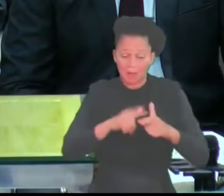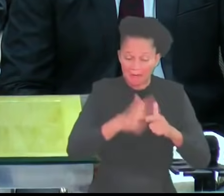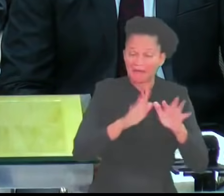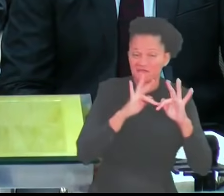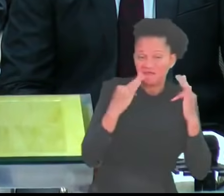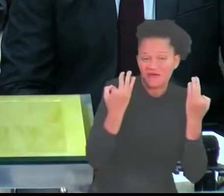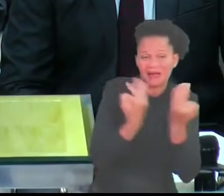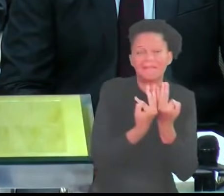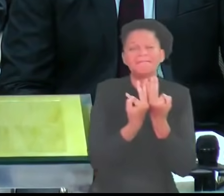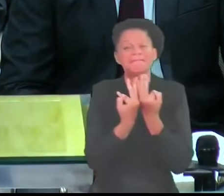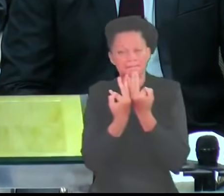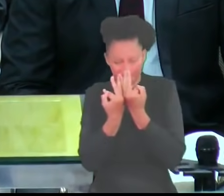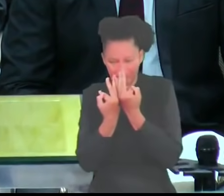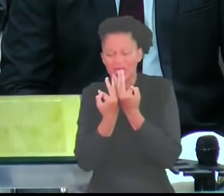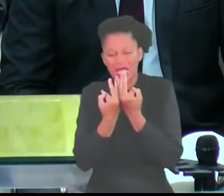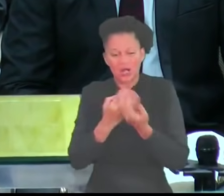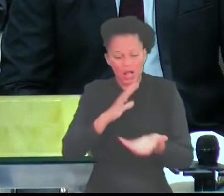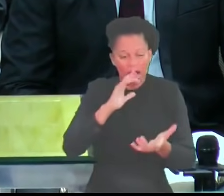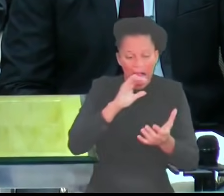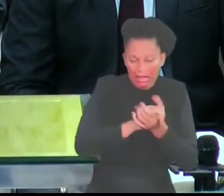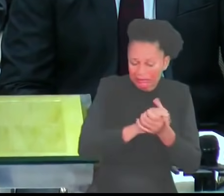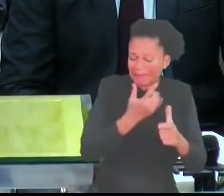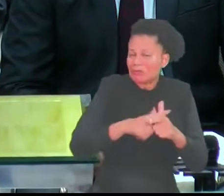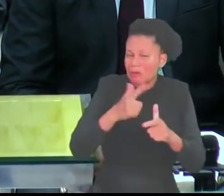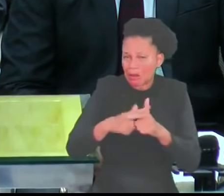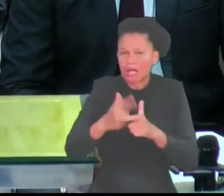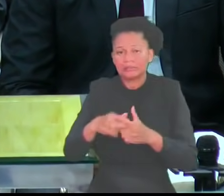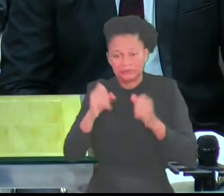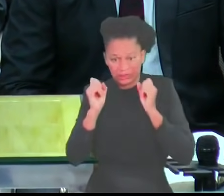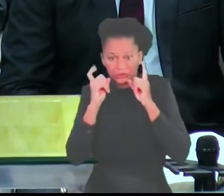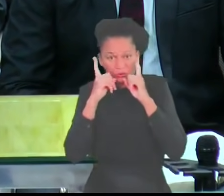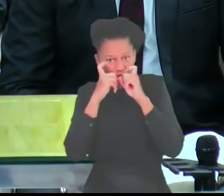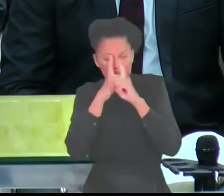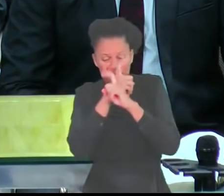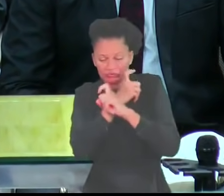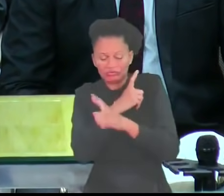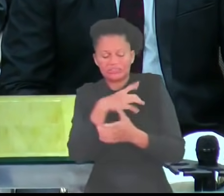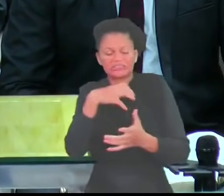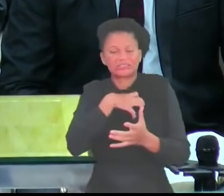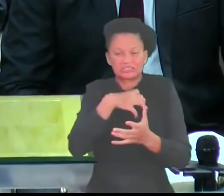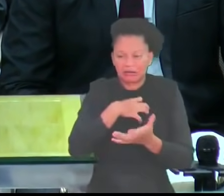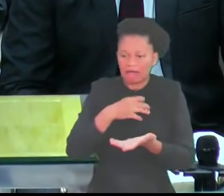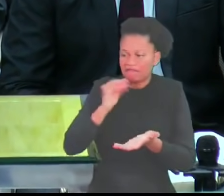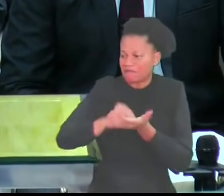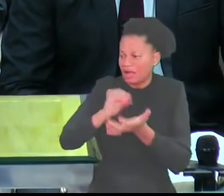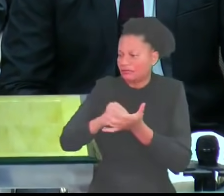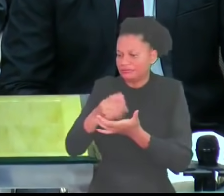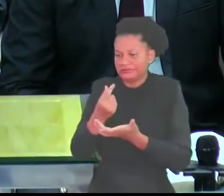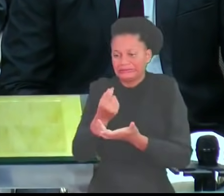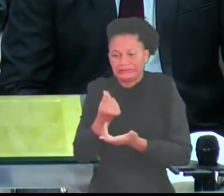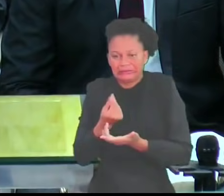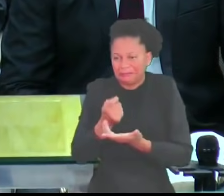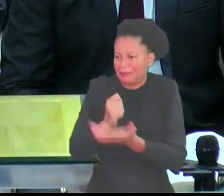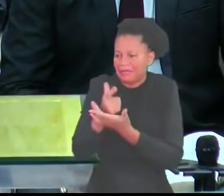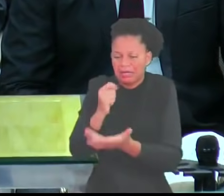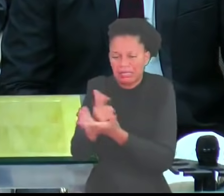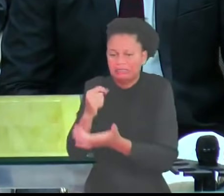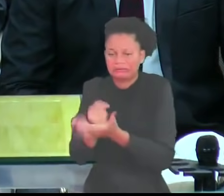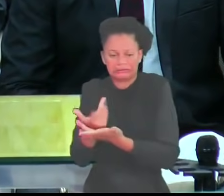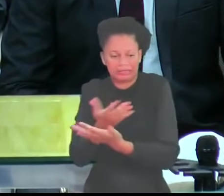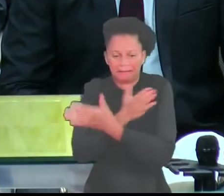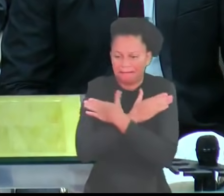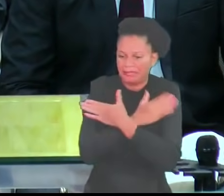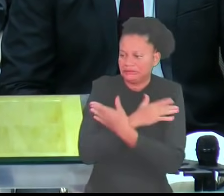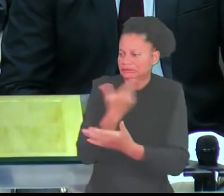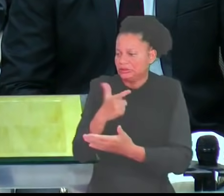até na vida conjugal, tem o deserto no sentido financeiro, tem o deserto no emprego, tem o deserto sem